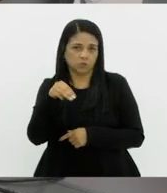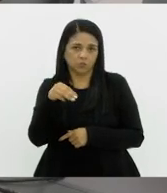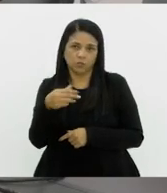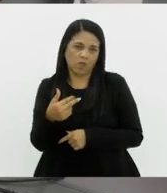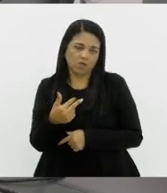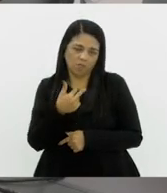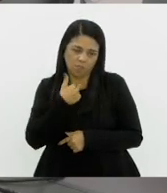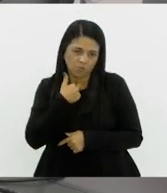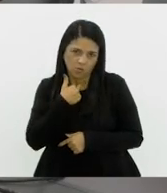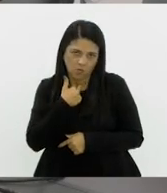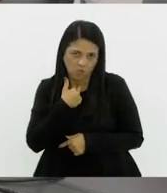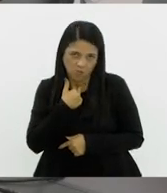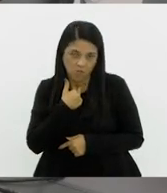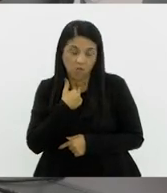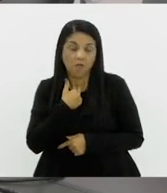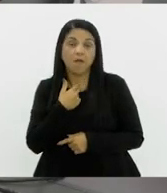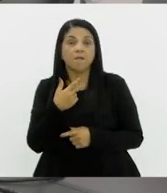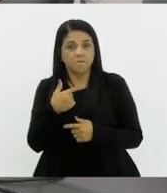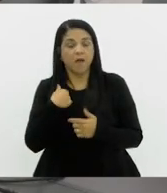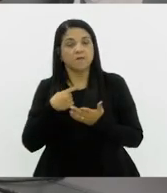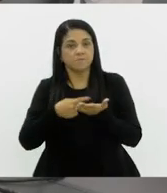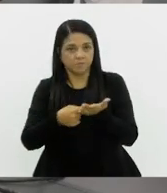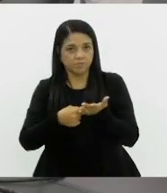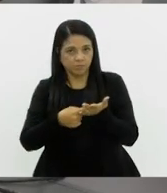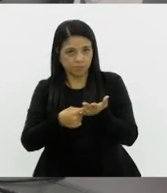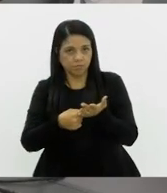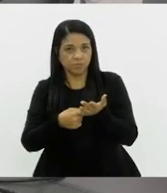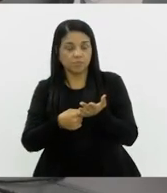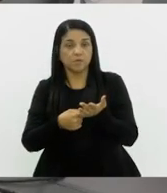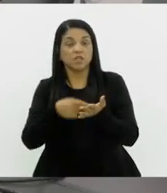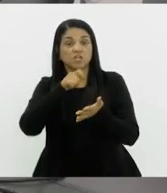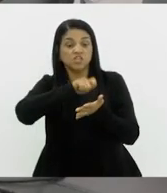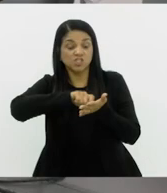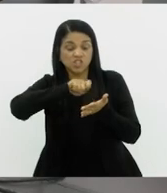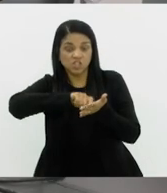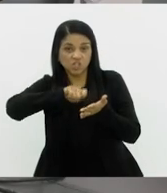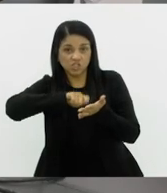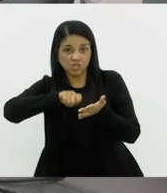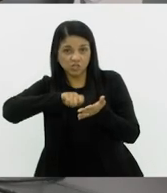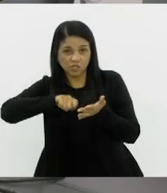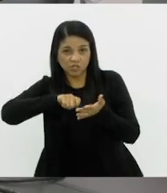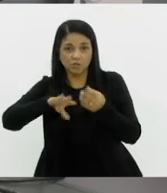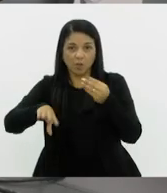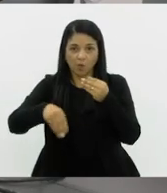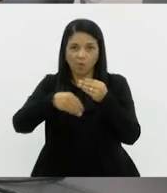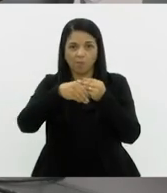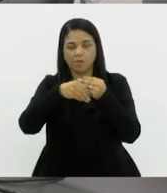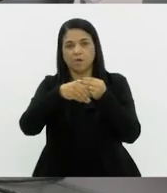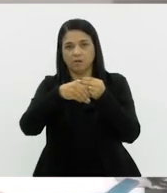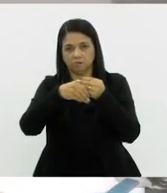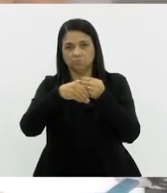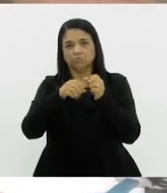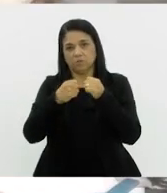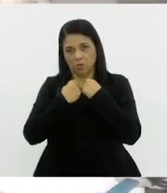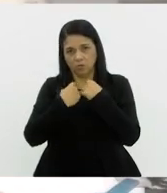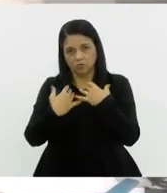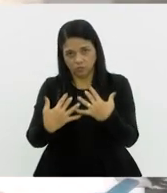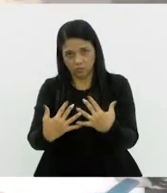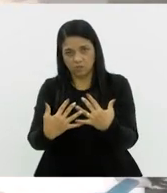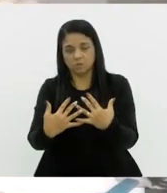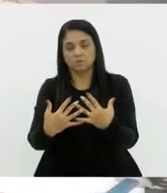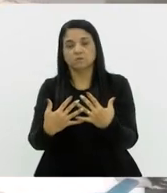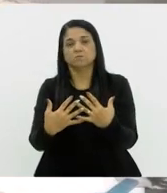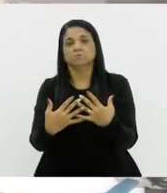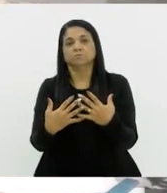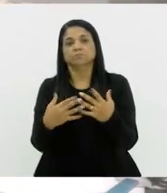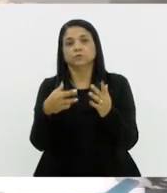não poderia ser, mas nós nos comprometemos da parte escrita ser incorporada aos autos da audiência, depois para a